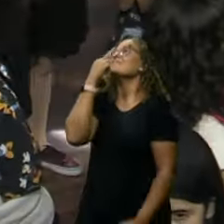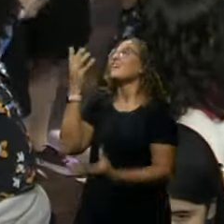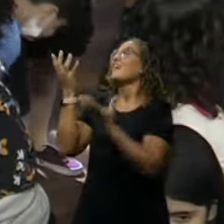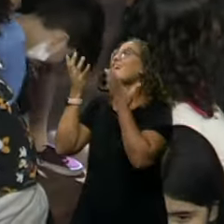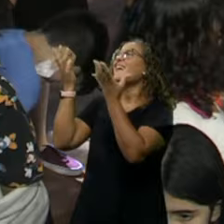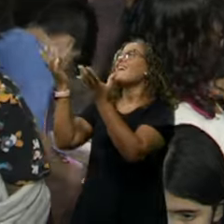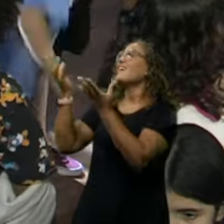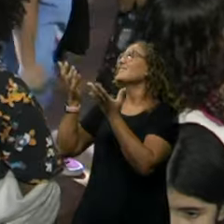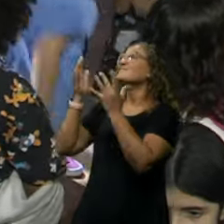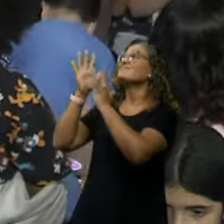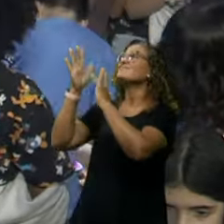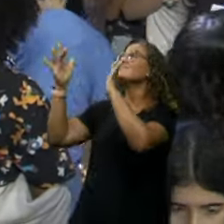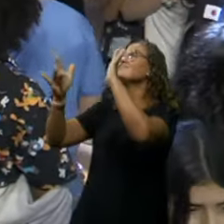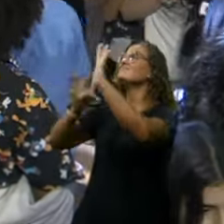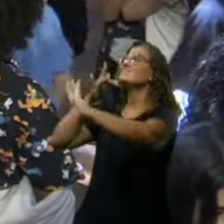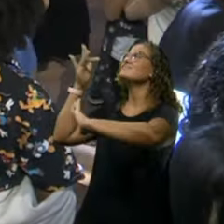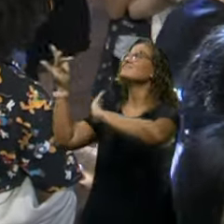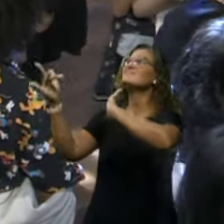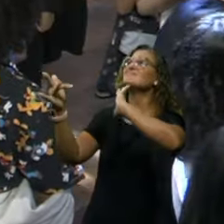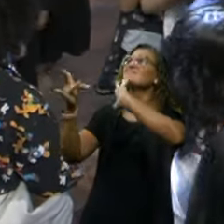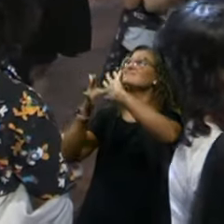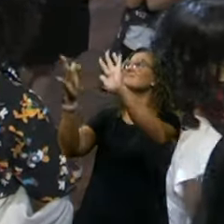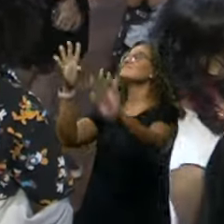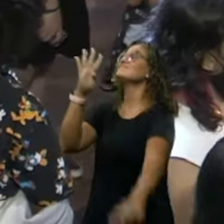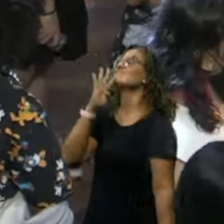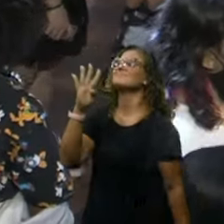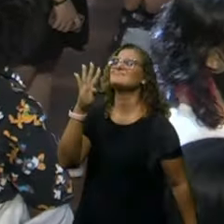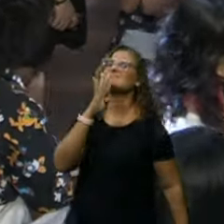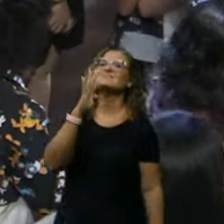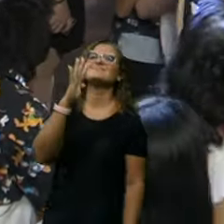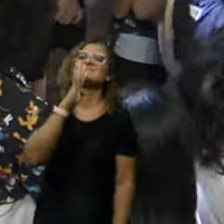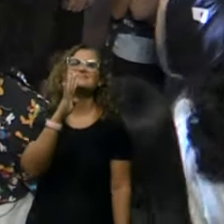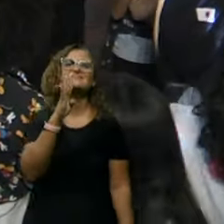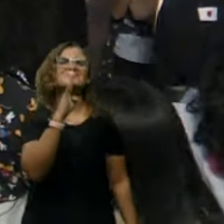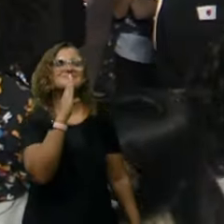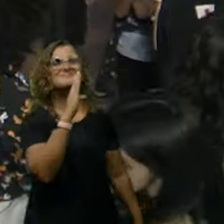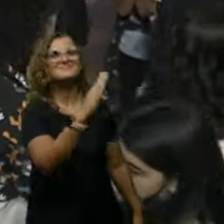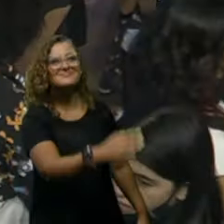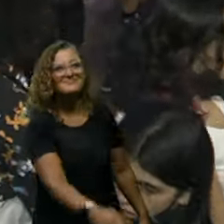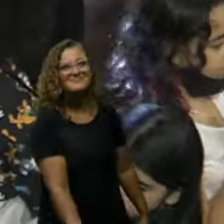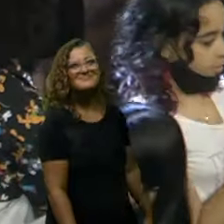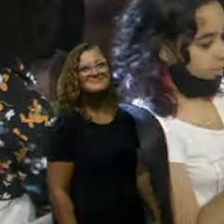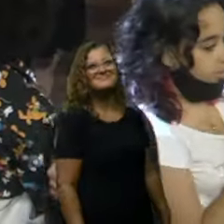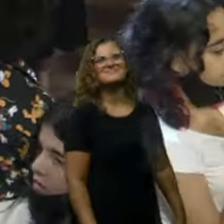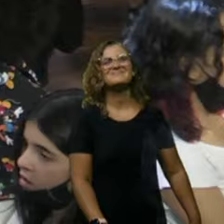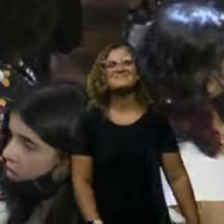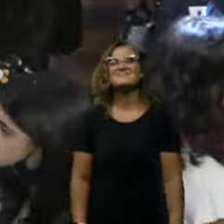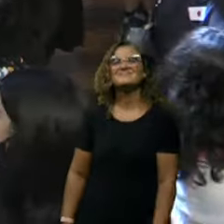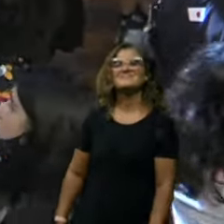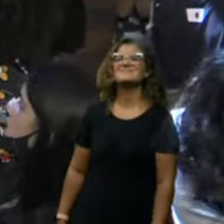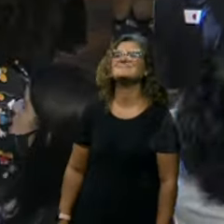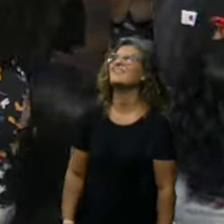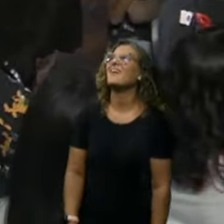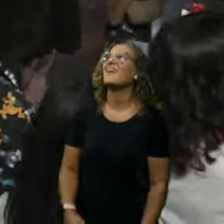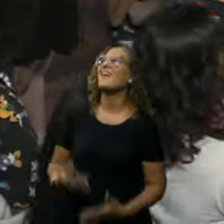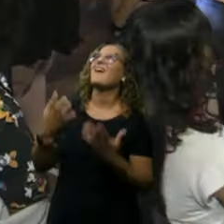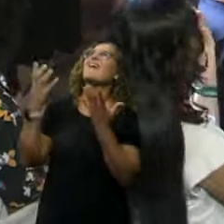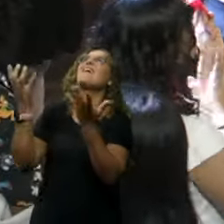Jesus eu quero conhecer Jesus eu